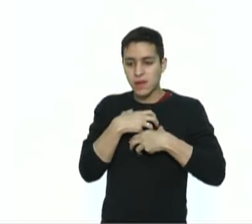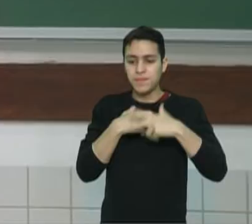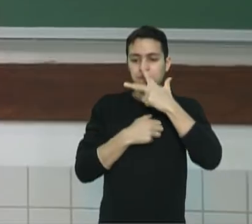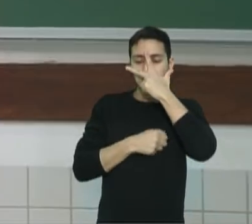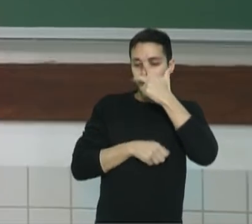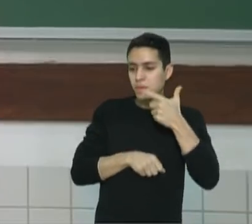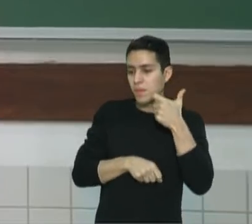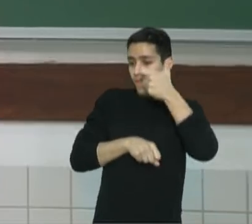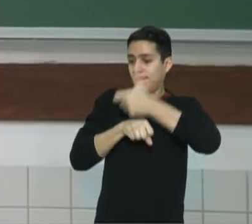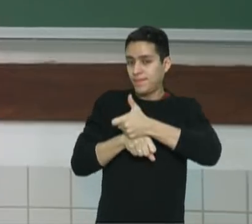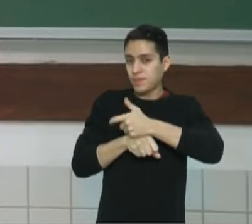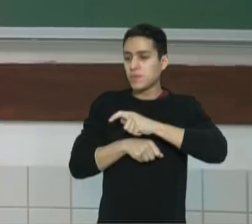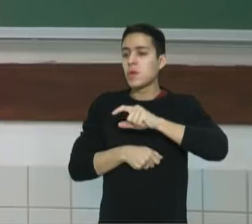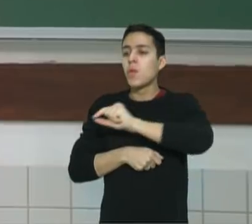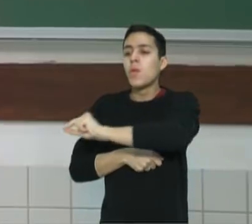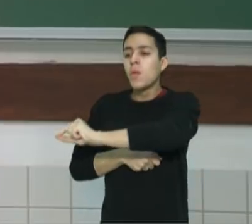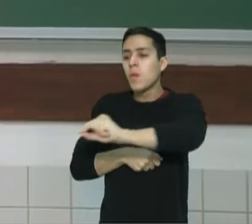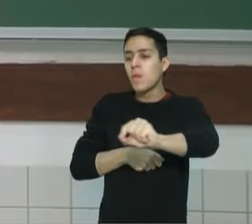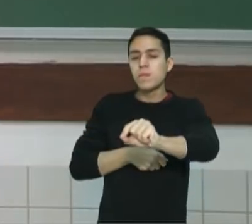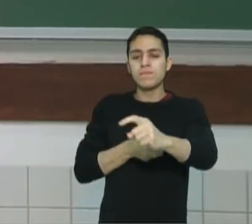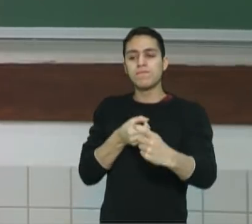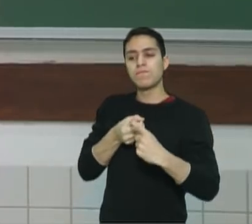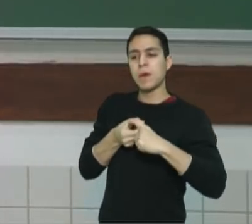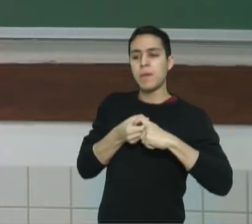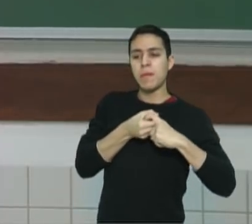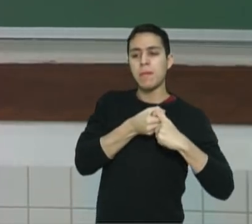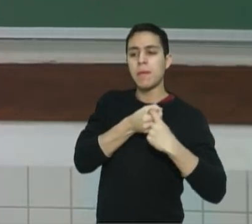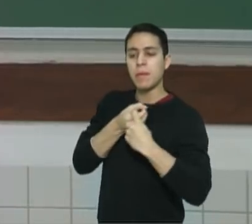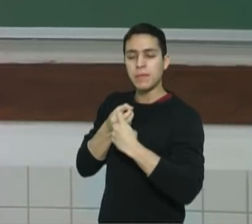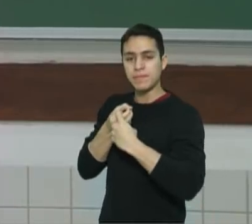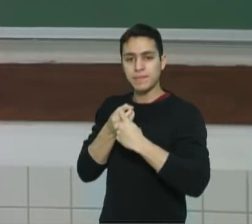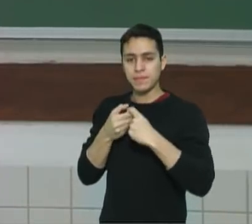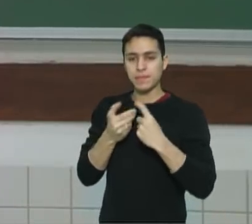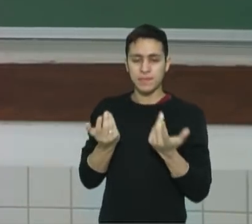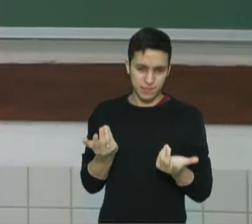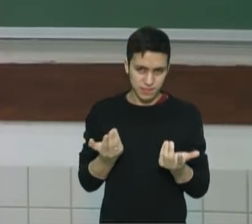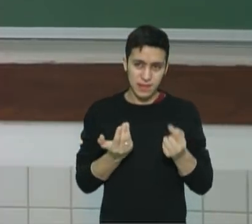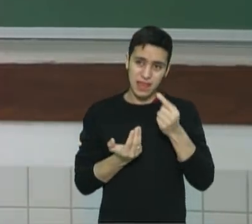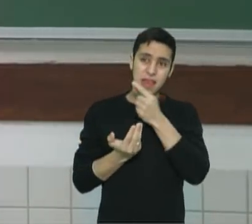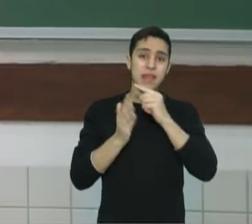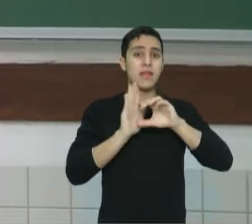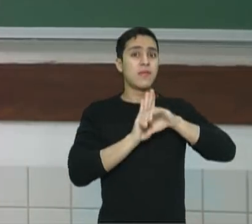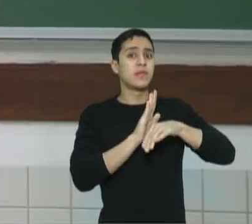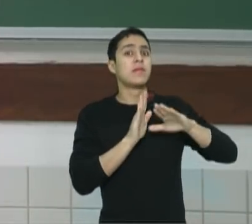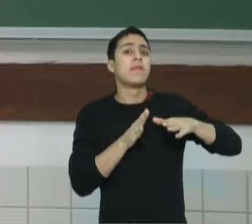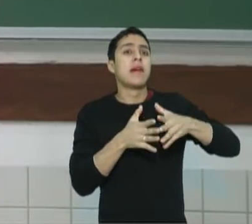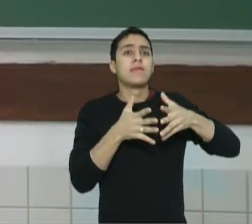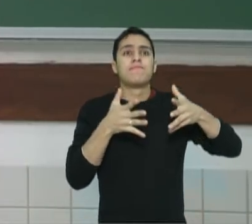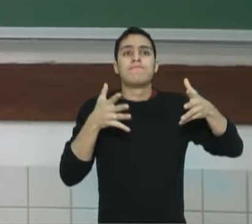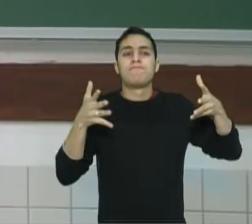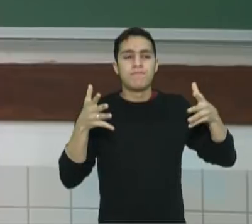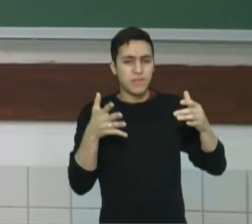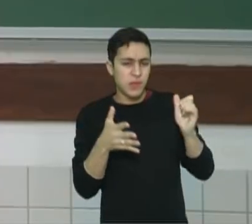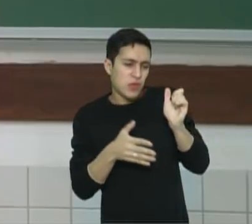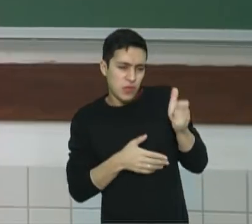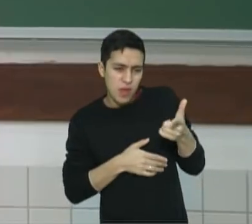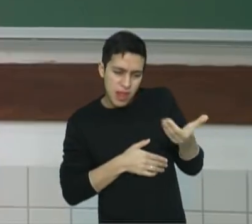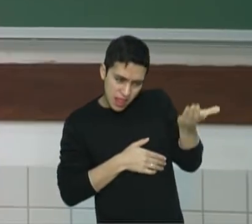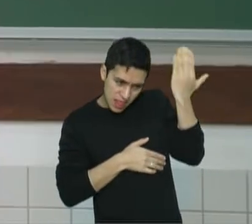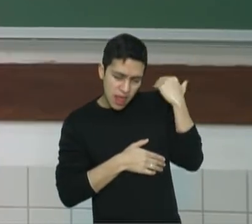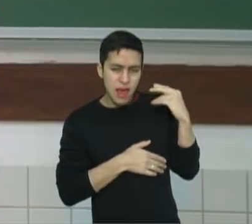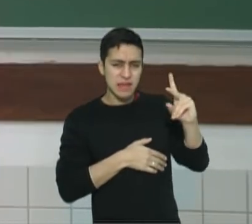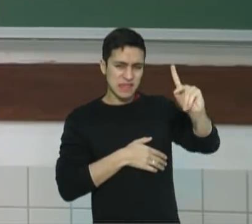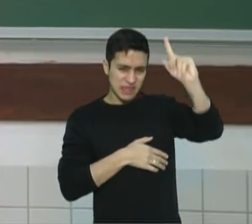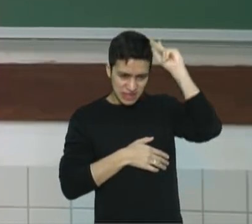soberania sobre as demais áreas. Então esta é uma amplitude muito maior do que aquela da Idade Antiga, que dava